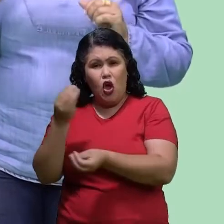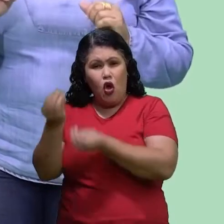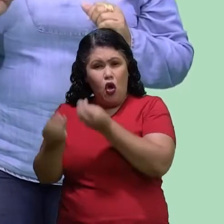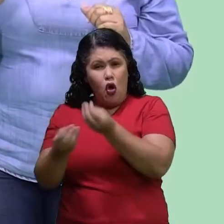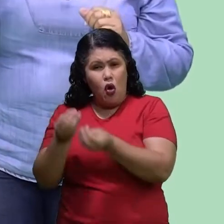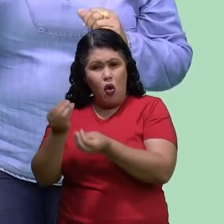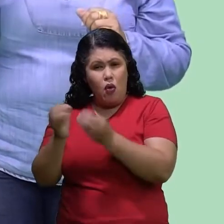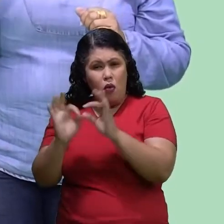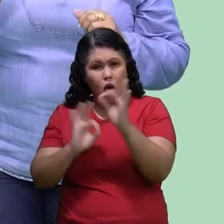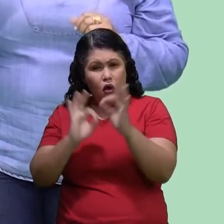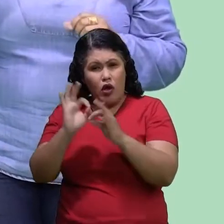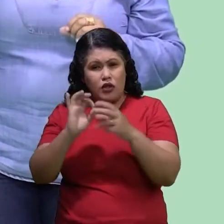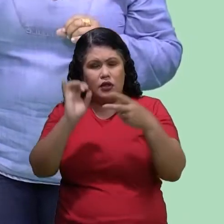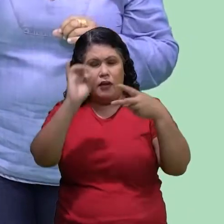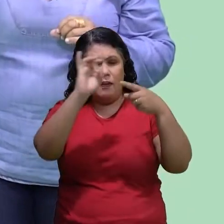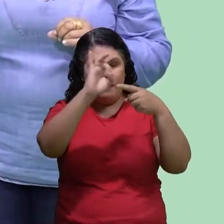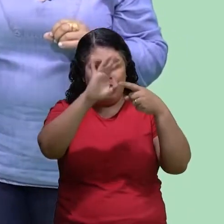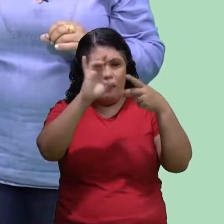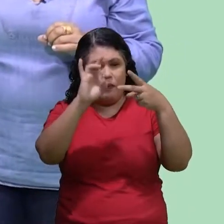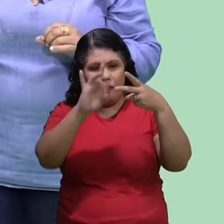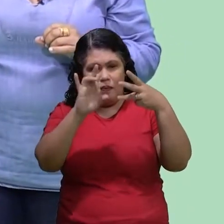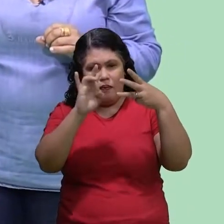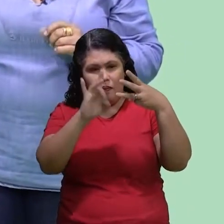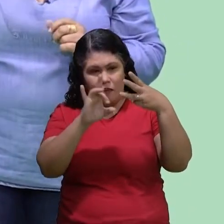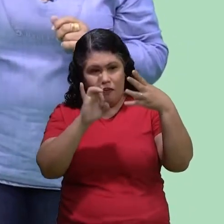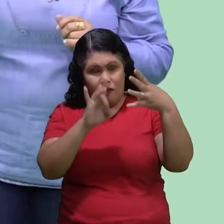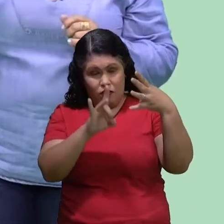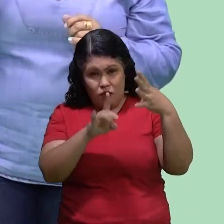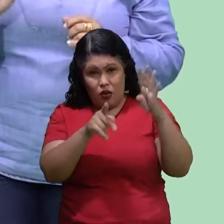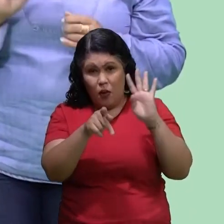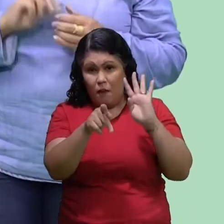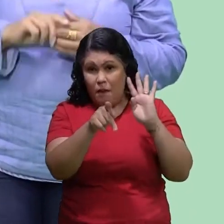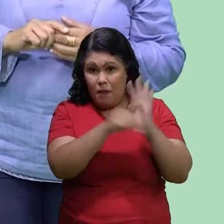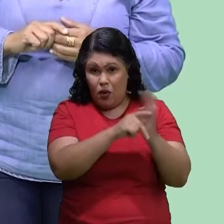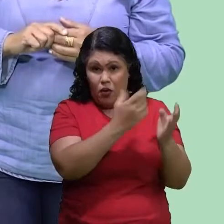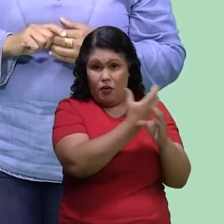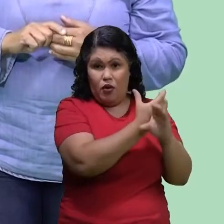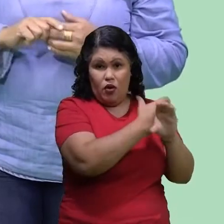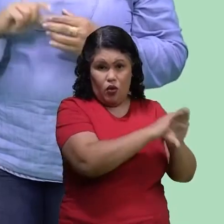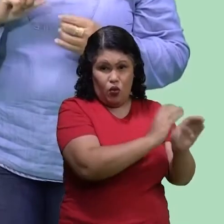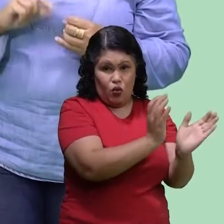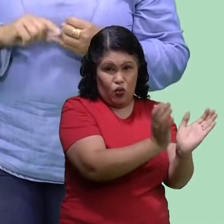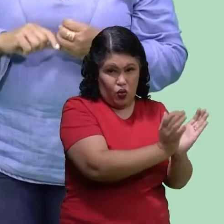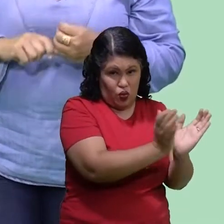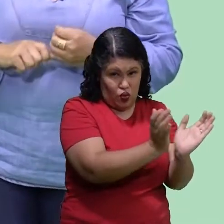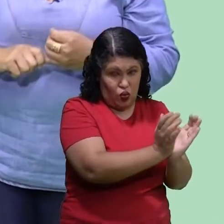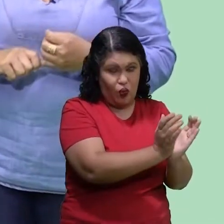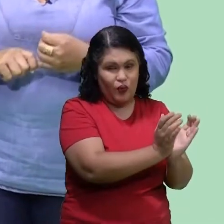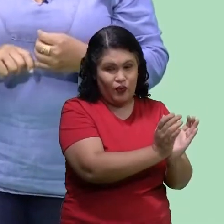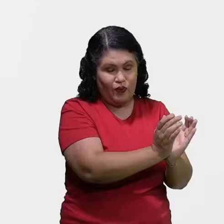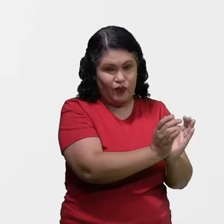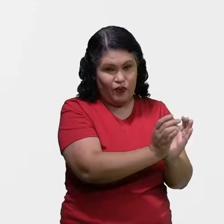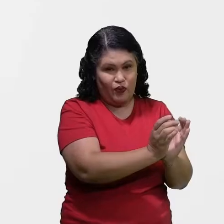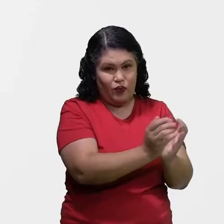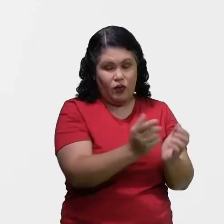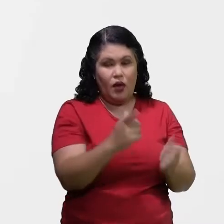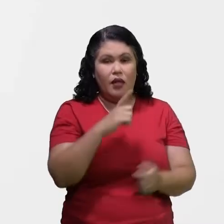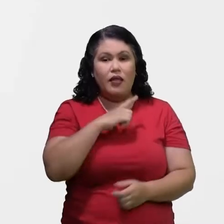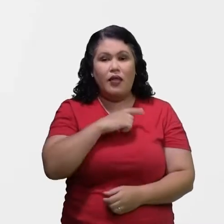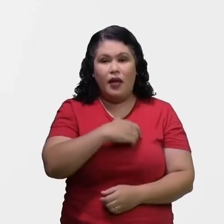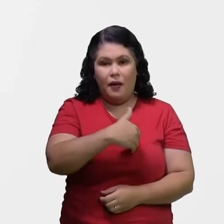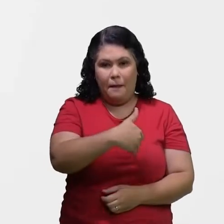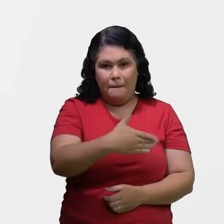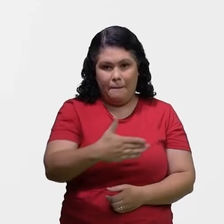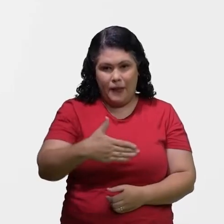4 classes de animais vertebrados, tá? Classe dos animais vertebrados. Aí eu trago aqui para vocês os